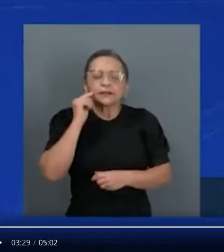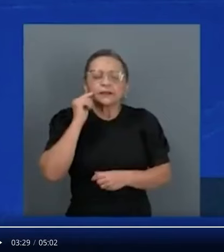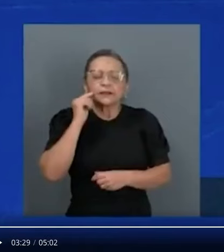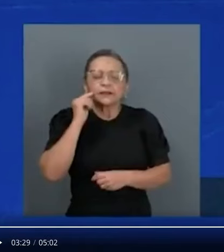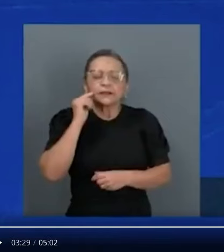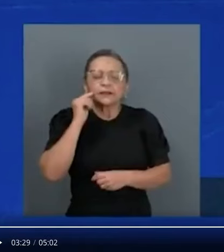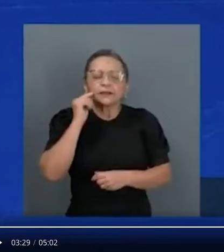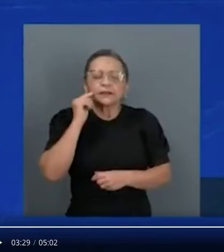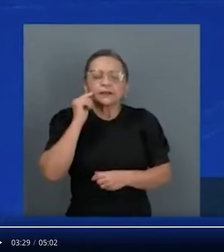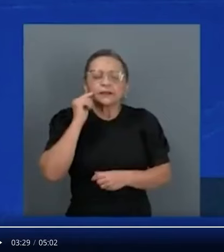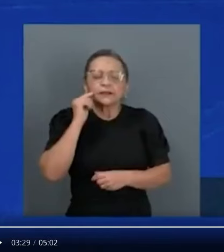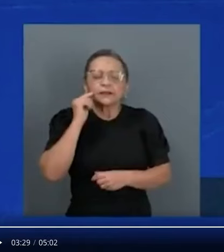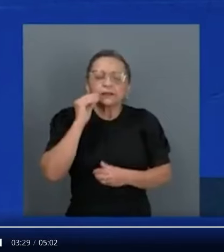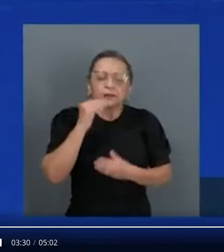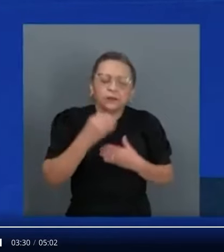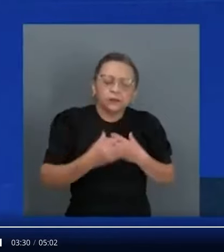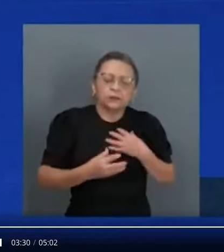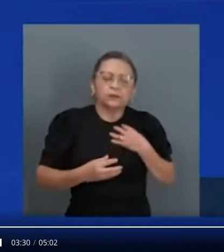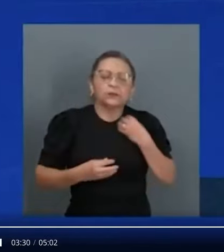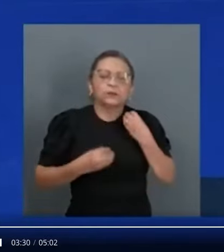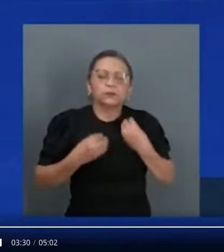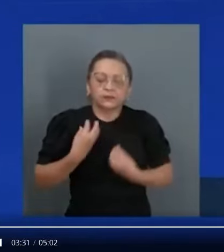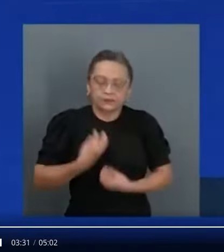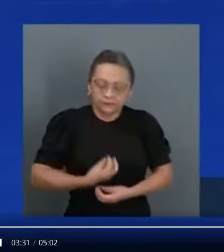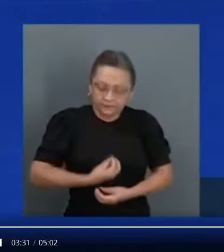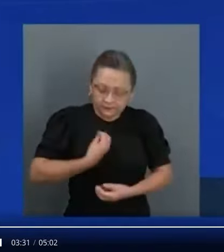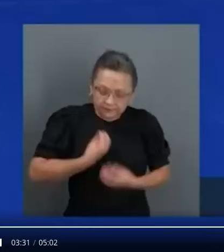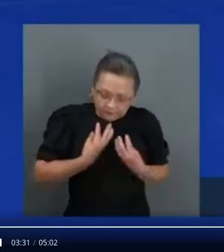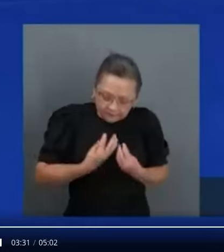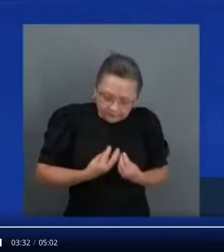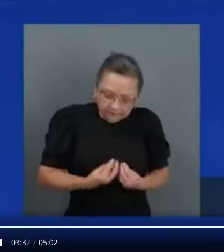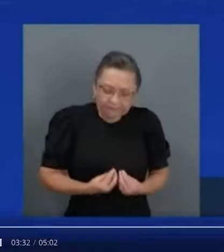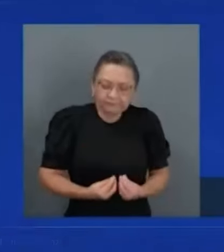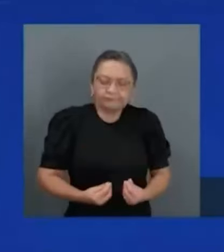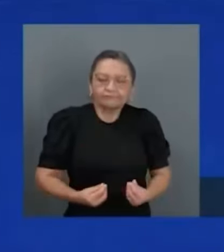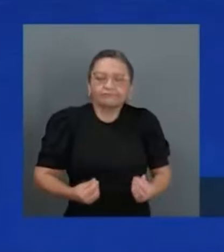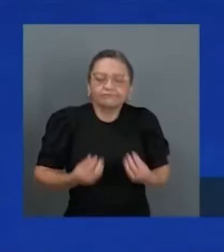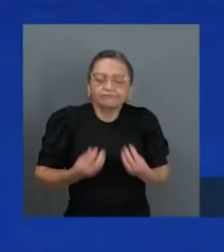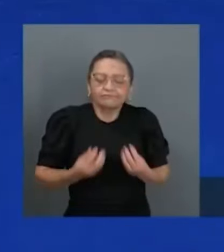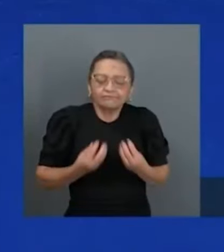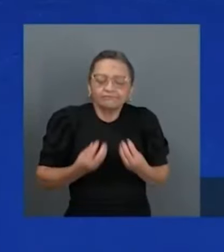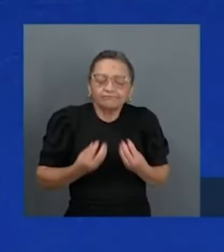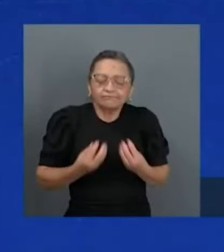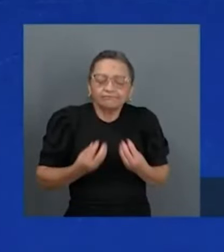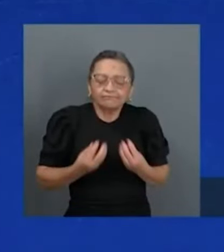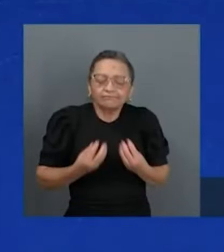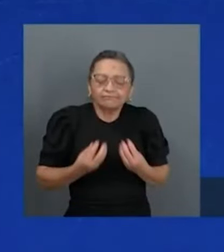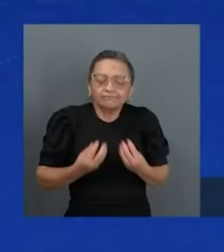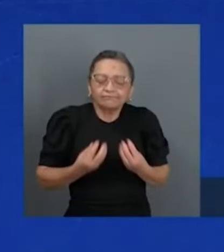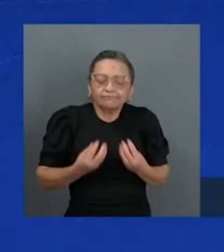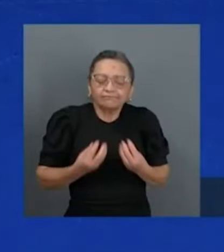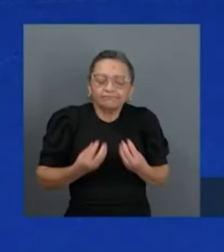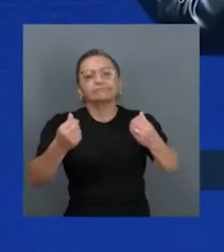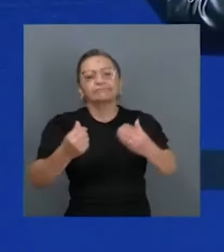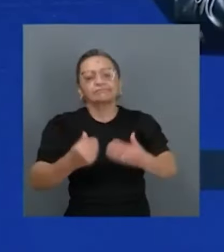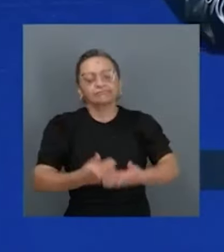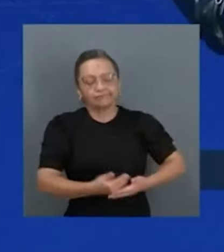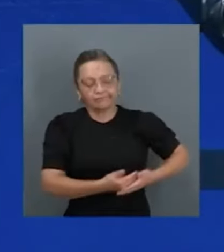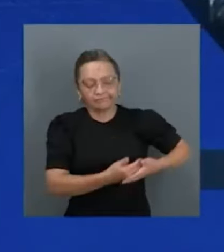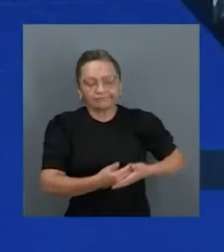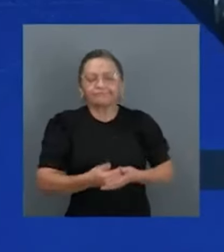sendo bem doloroso. A vida foi se esvaindo. O bebê que tanto